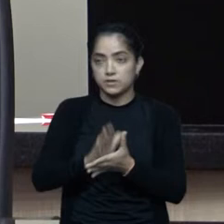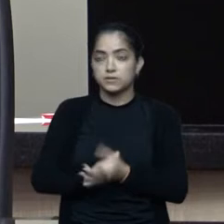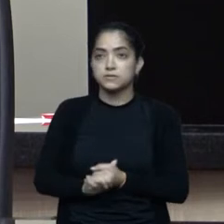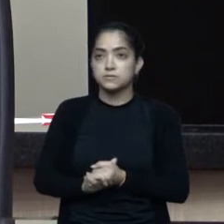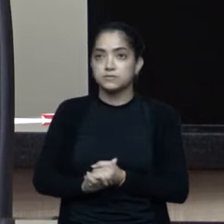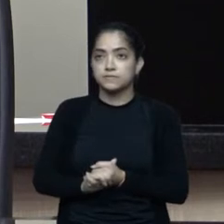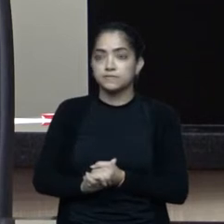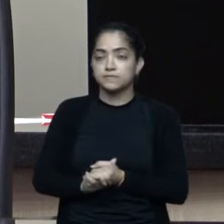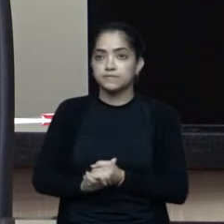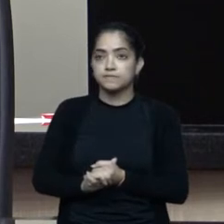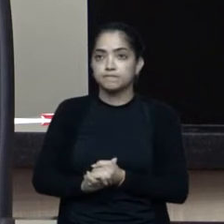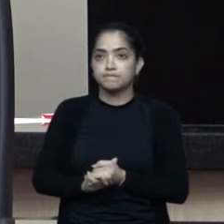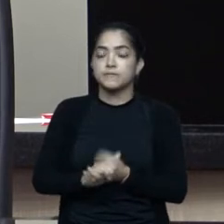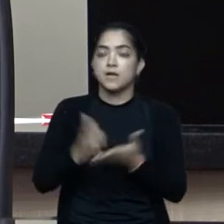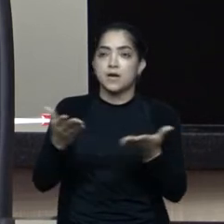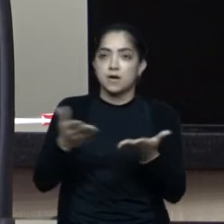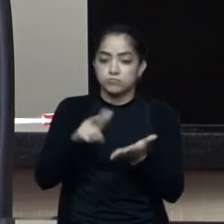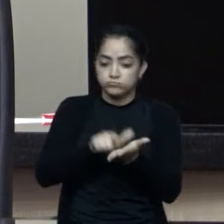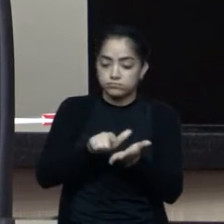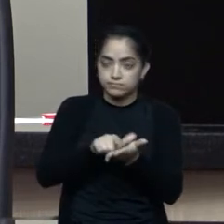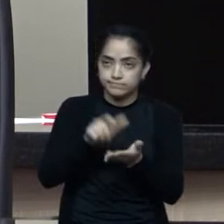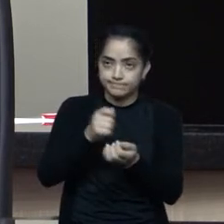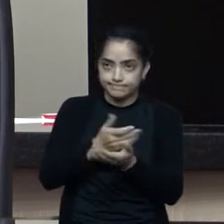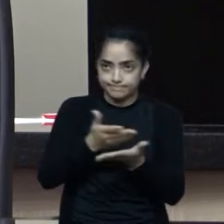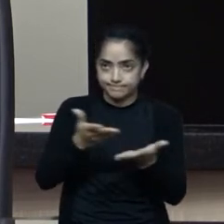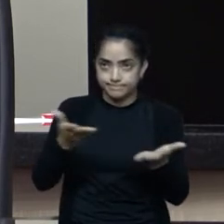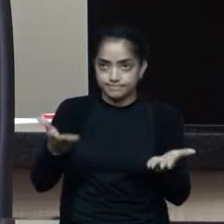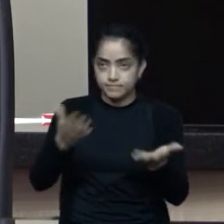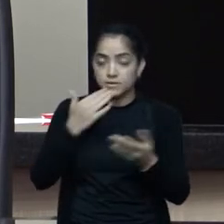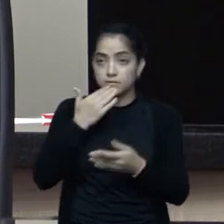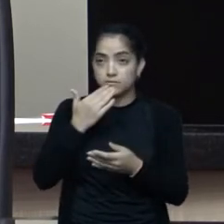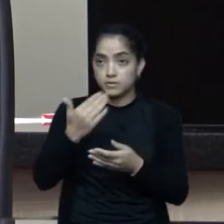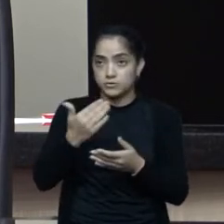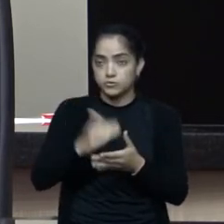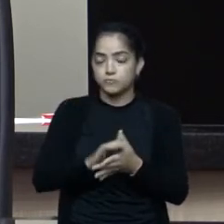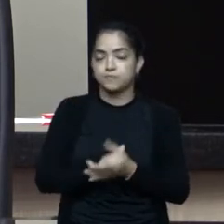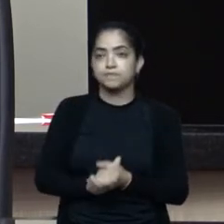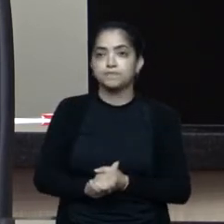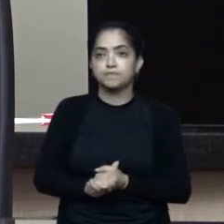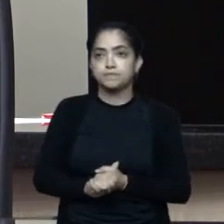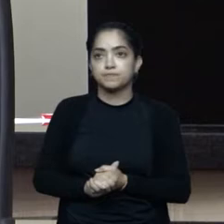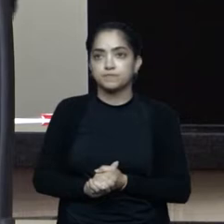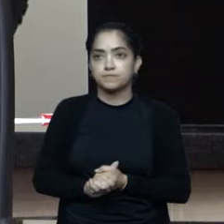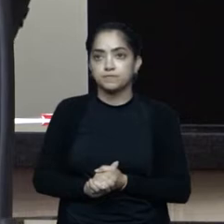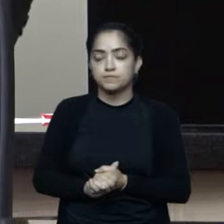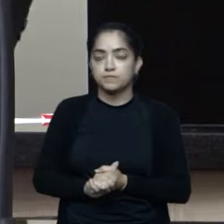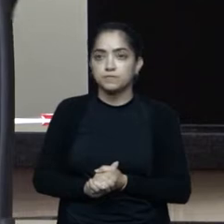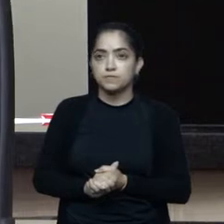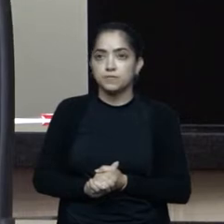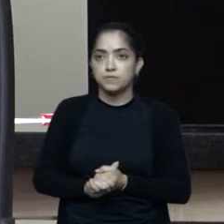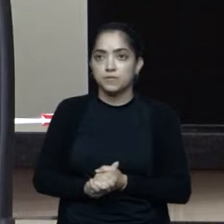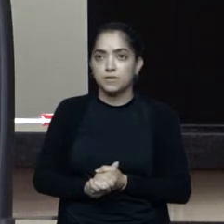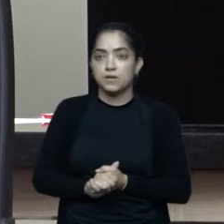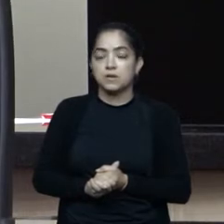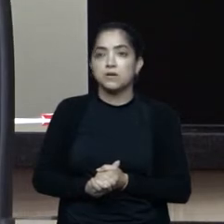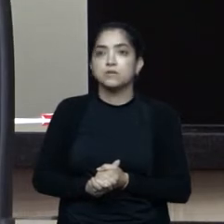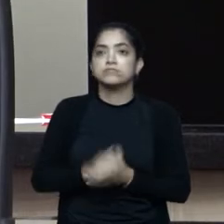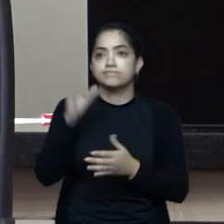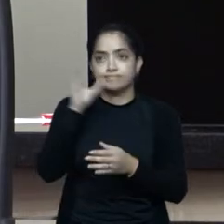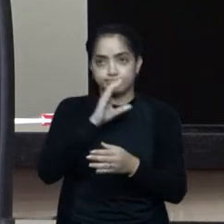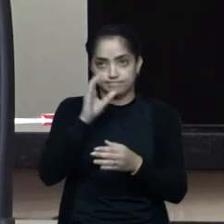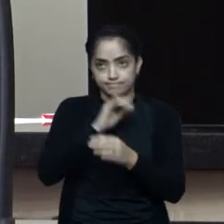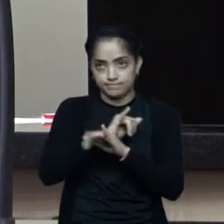aprovadas. Expediente. O senhor presidente solicitou que se procedesse à distribuição. Breves